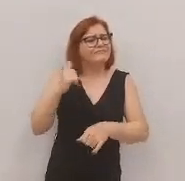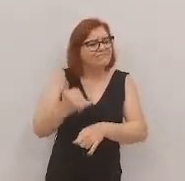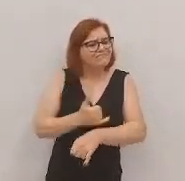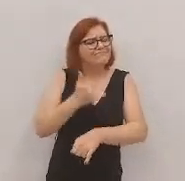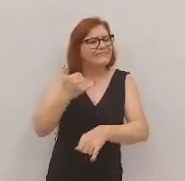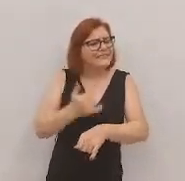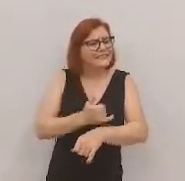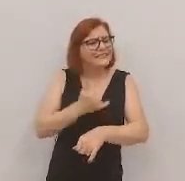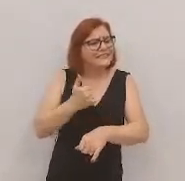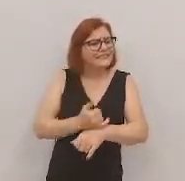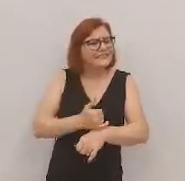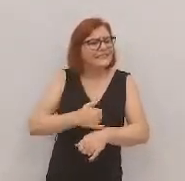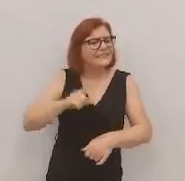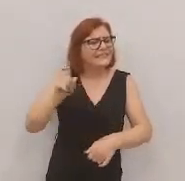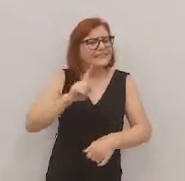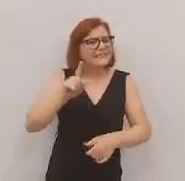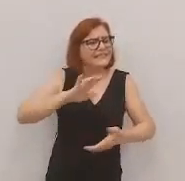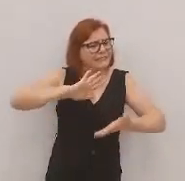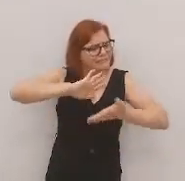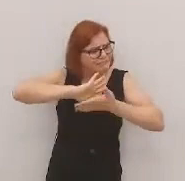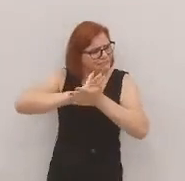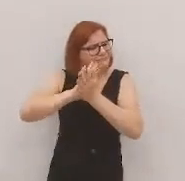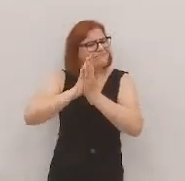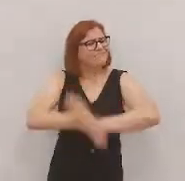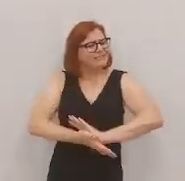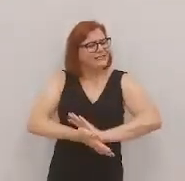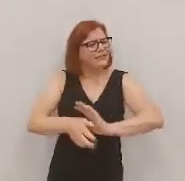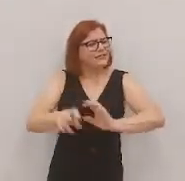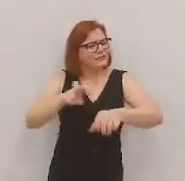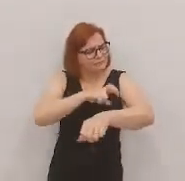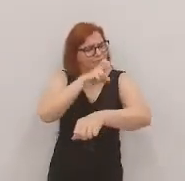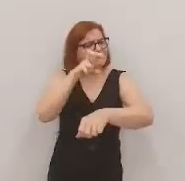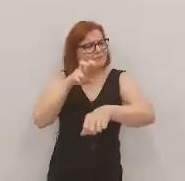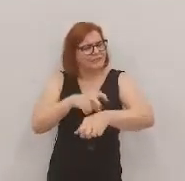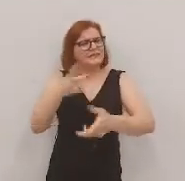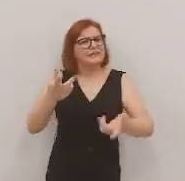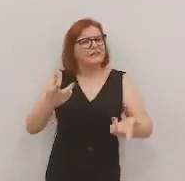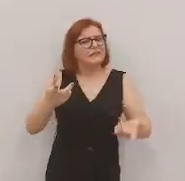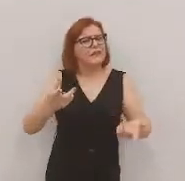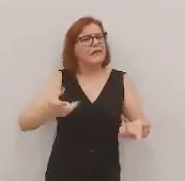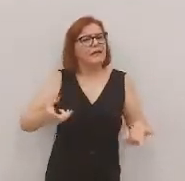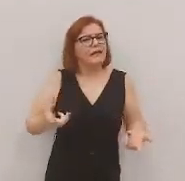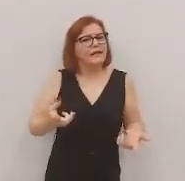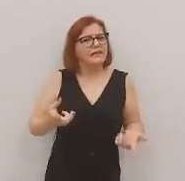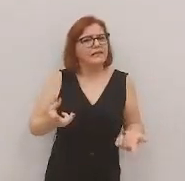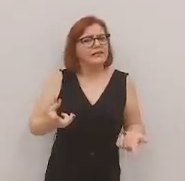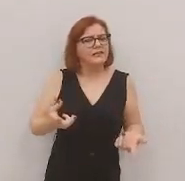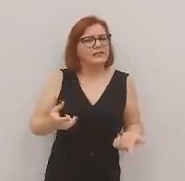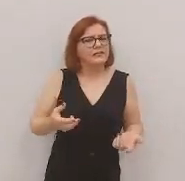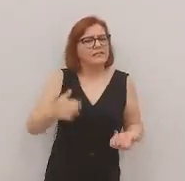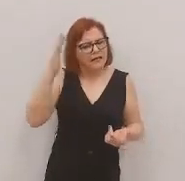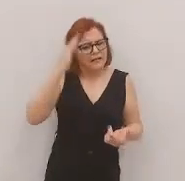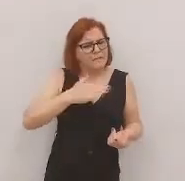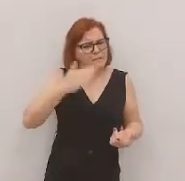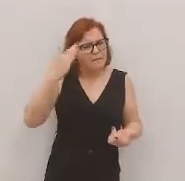em não dar a cabo dessa cobra venenosa,